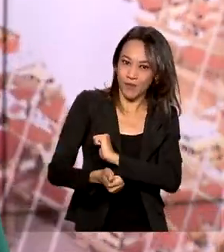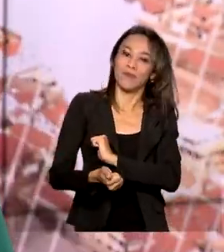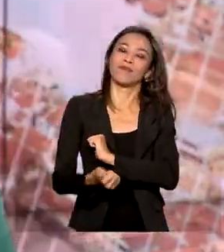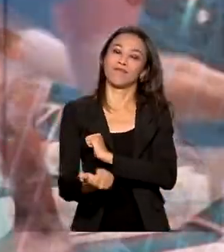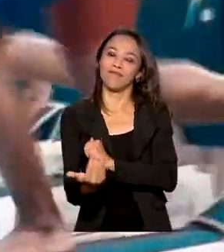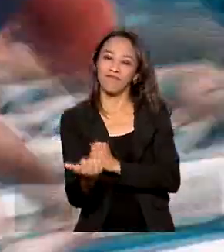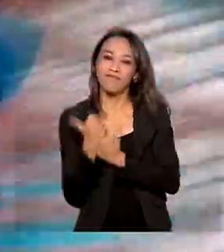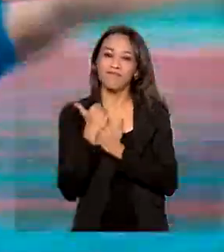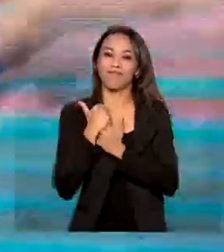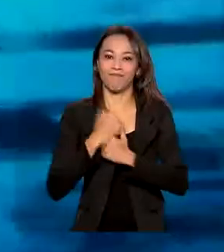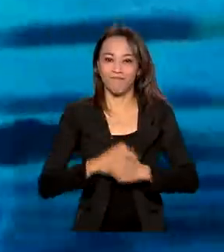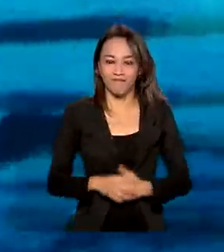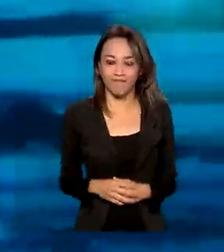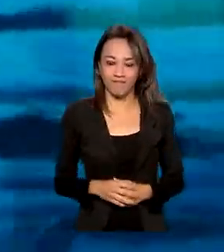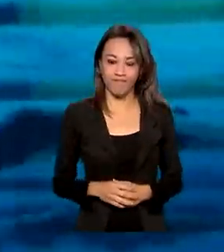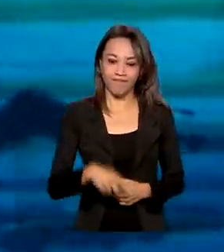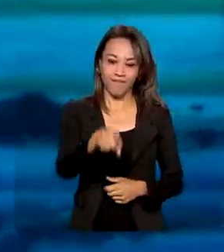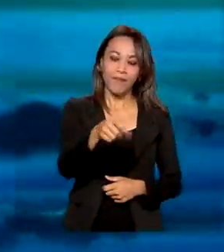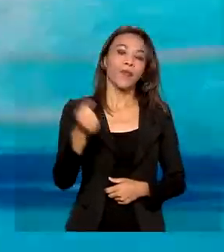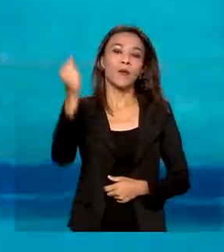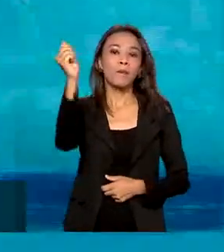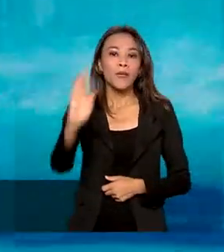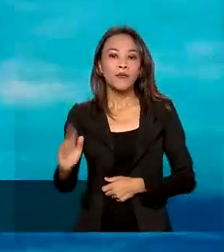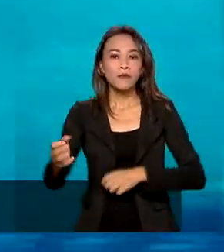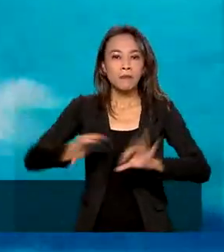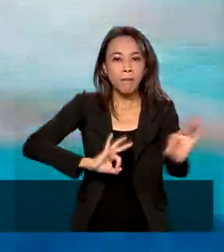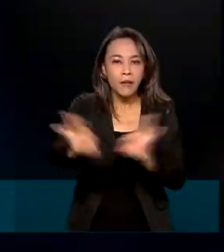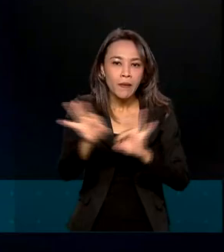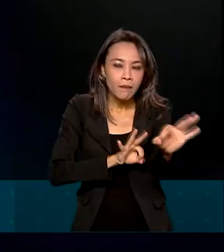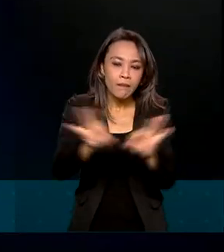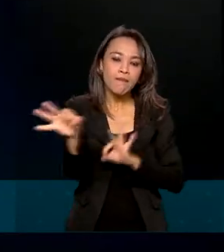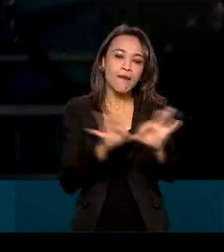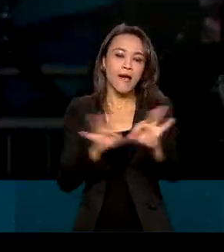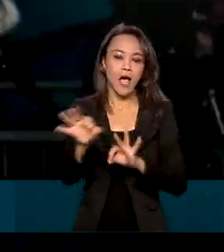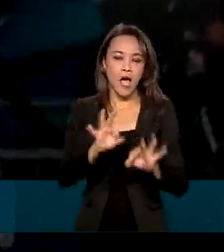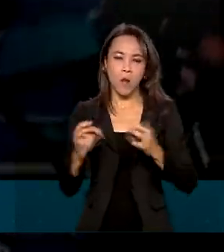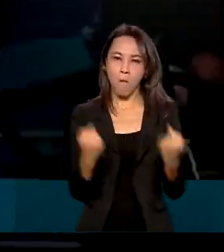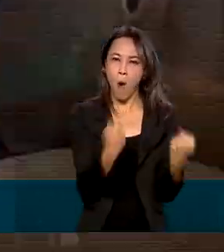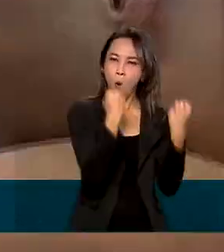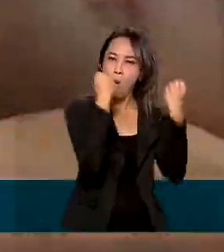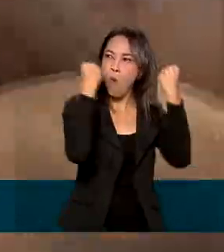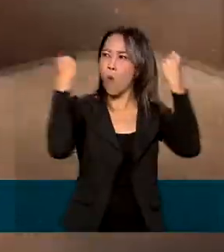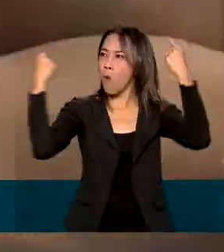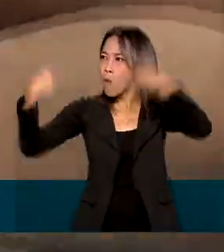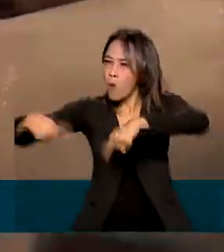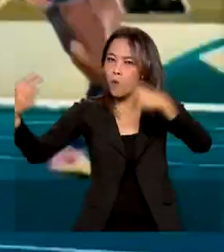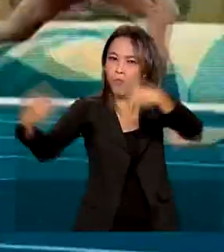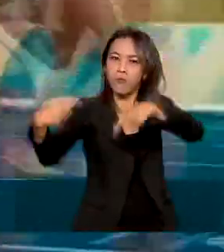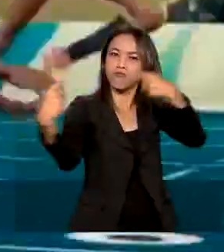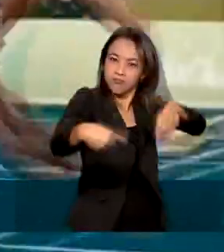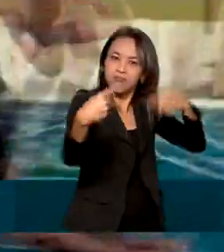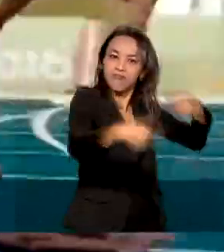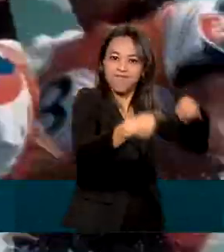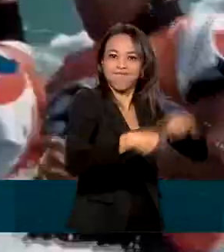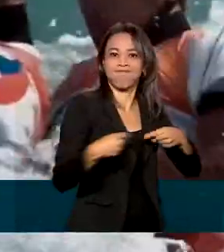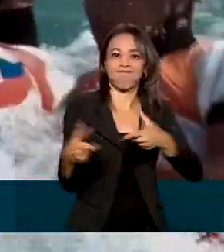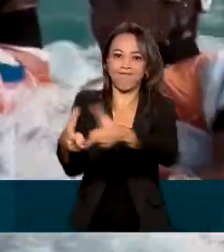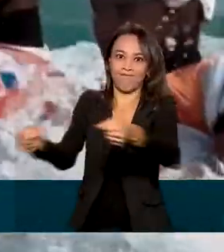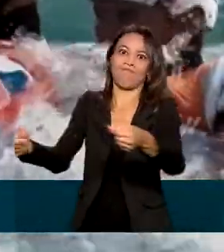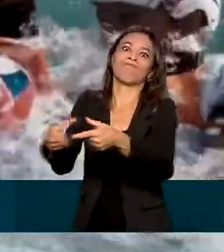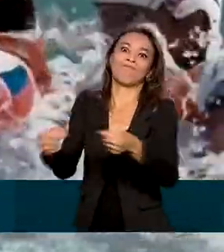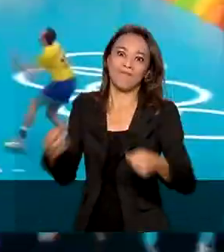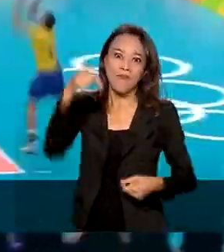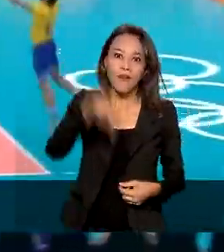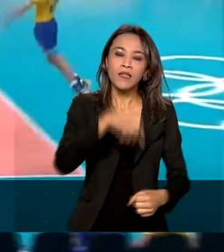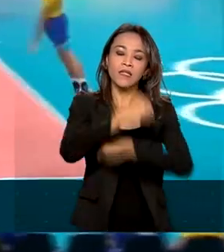bolsa-atleta o Brasil se prepara para duelar contra grandes potências do esporte nas Olimpíadas de Tóquio só